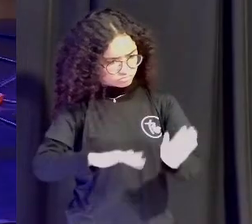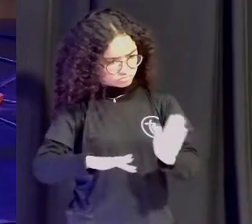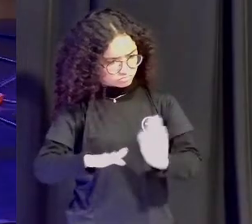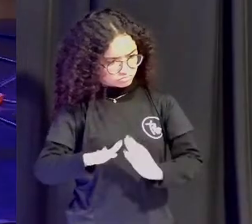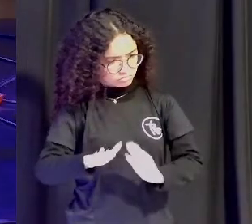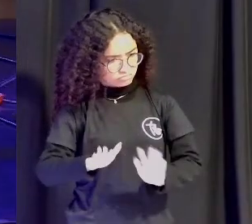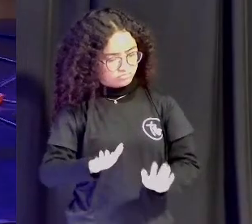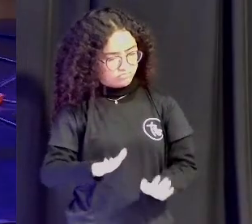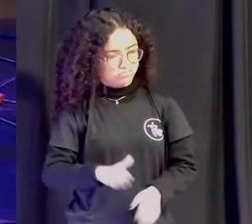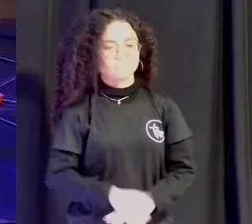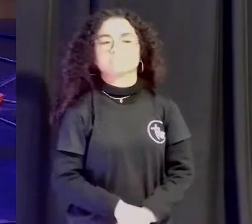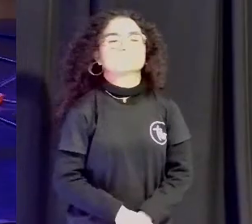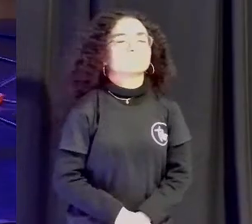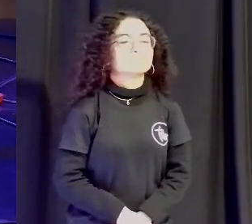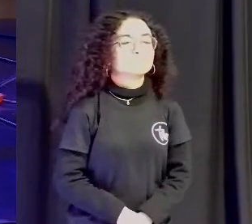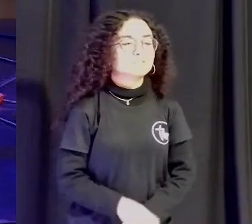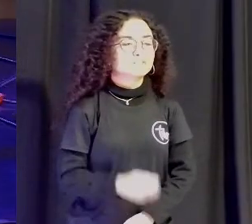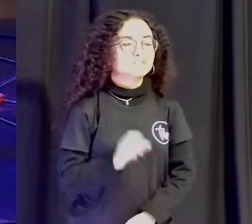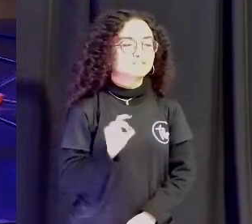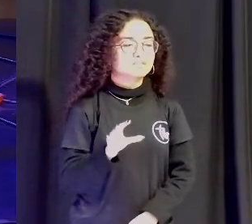vivido.